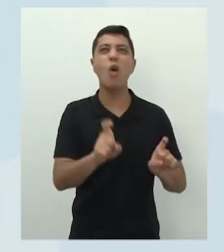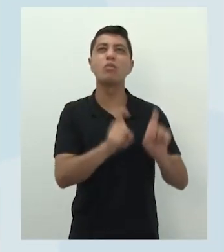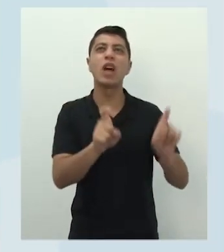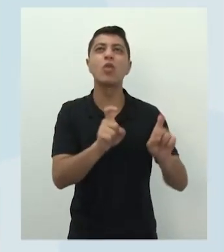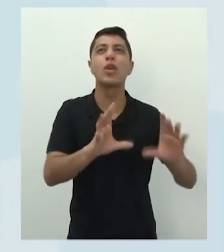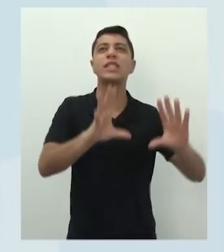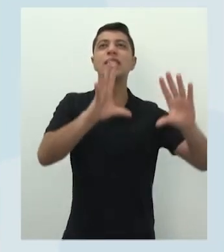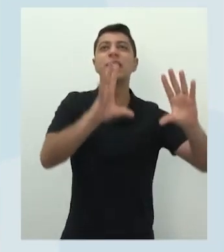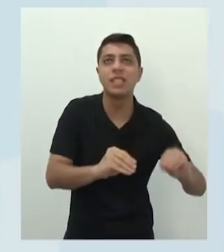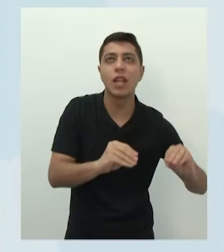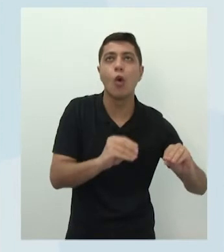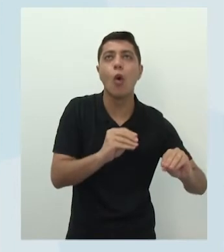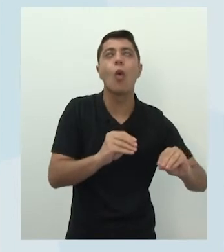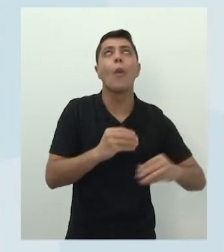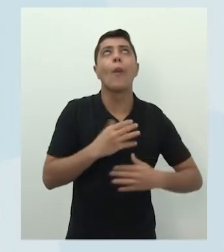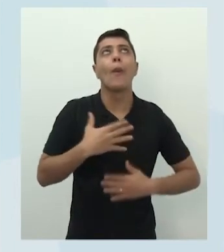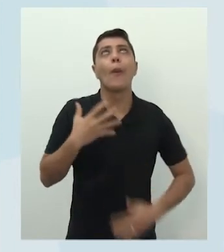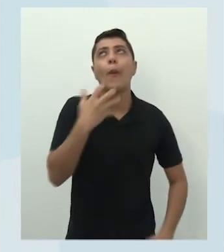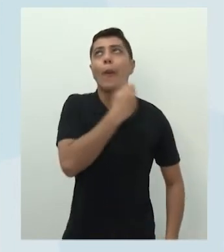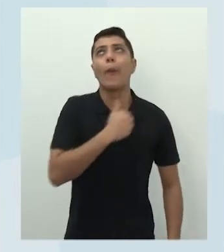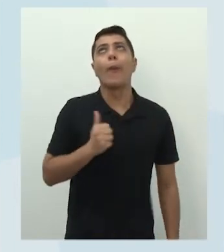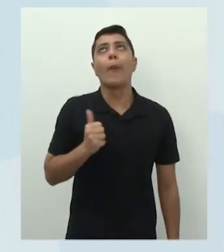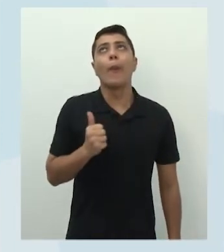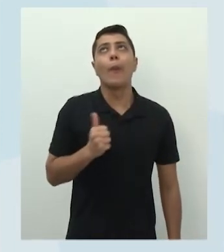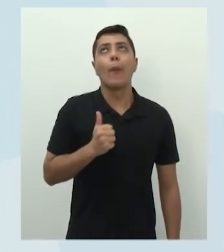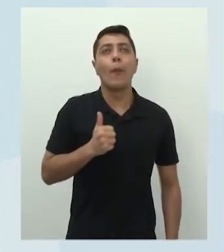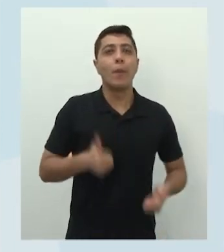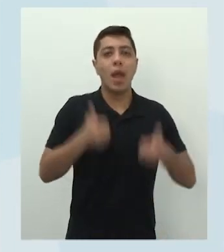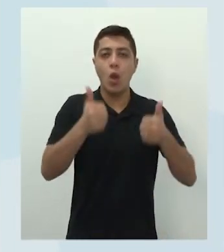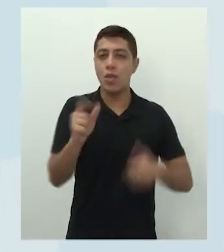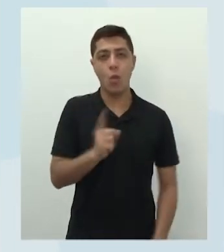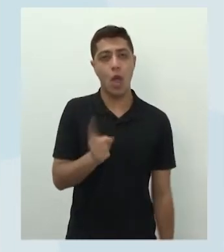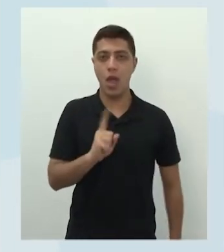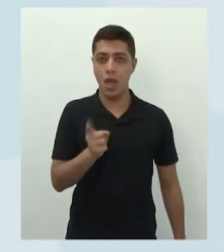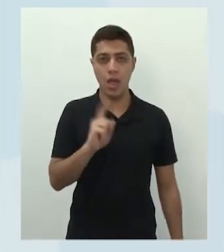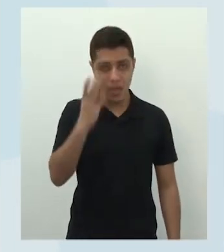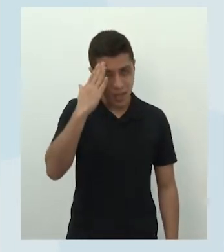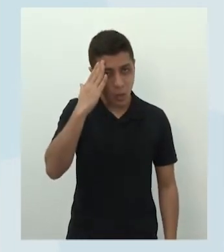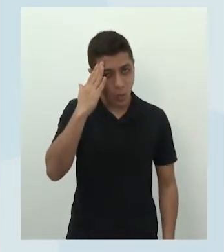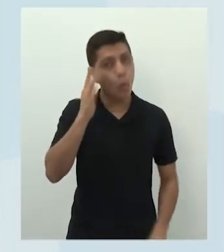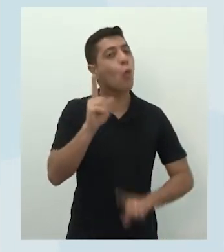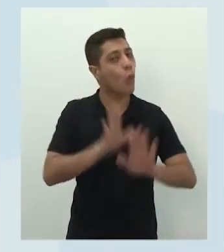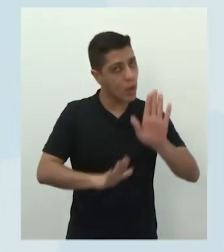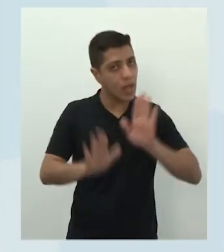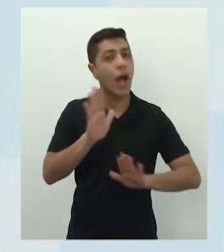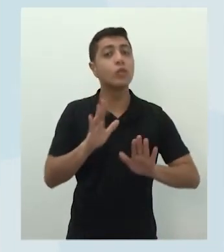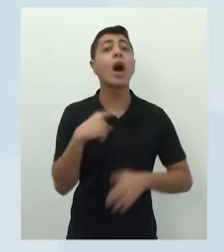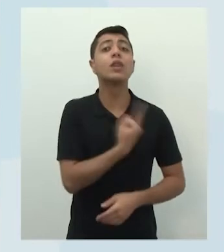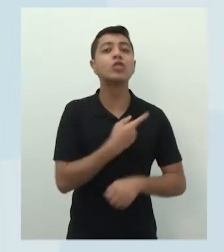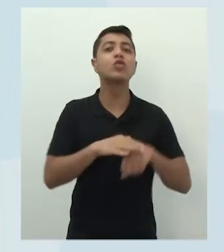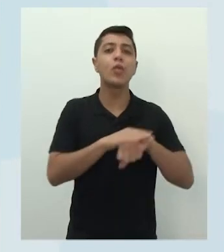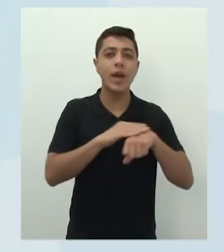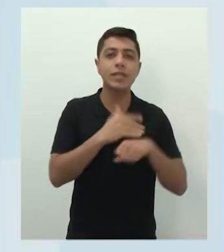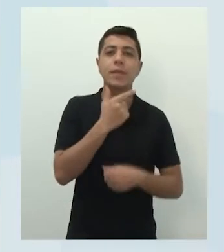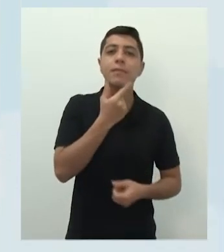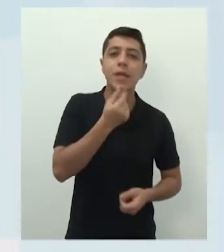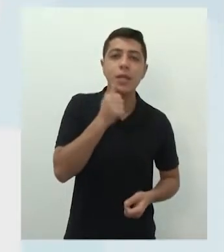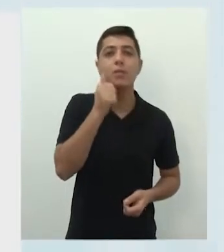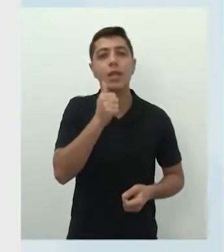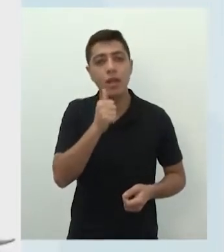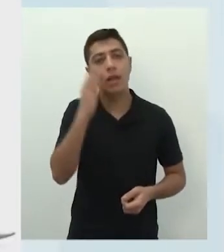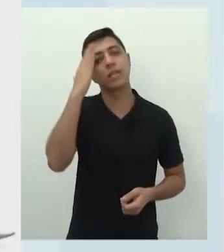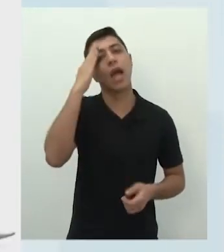é importante a gente ter isso claro quando conversa também com os nossos meninos, com as nossas meninas. E, finalmente, eu te